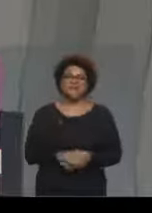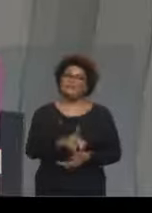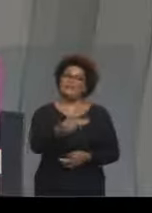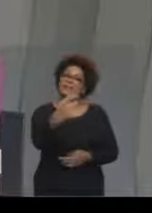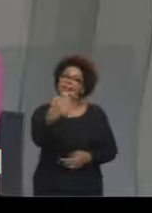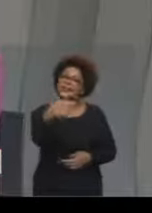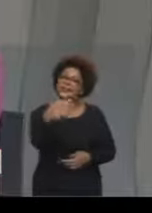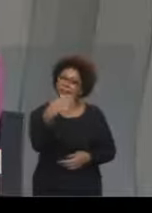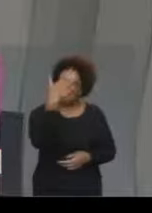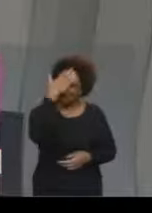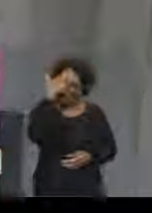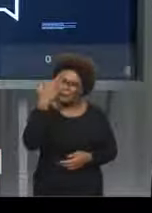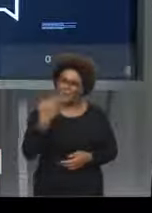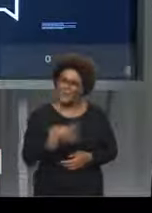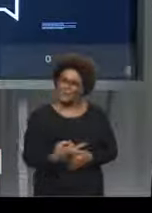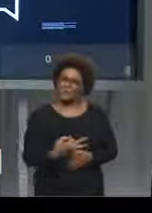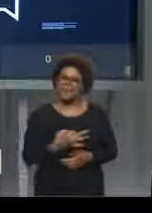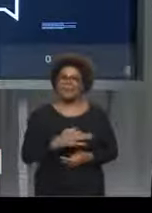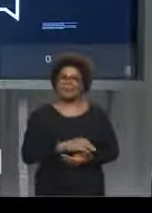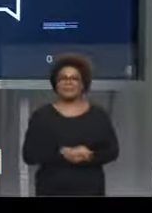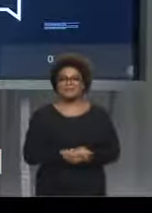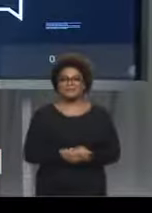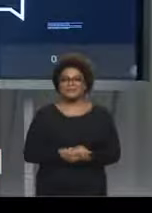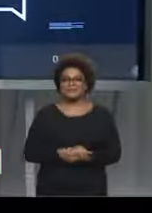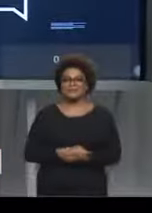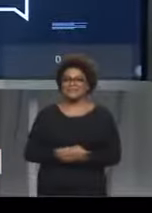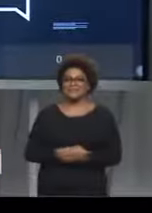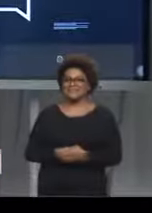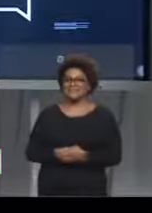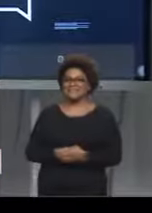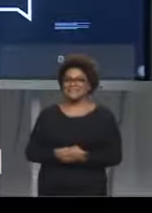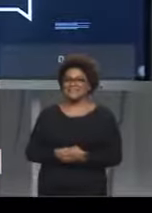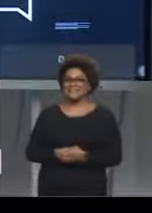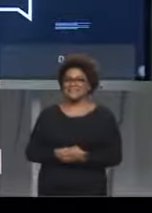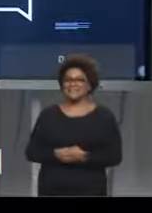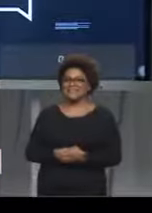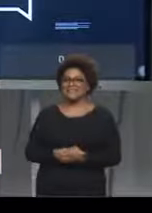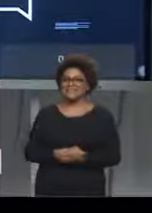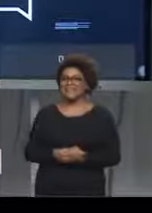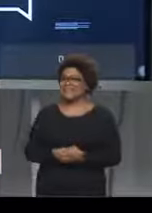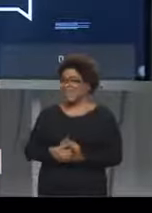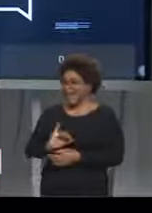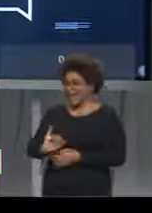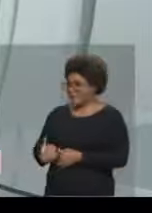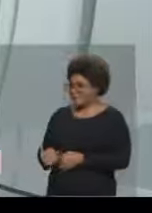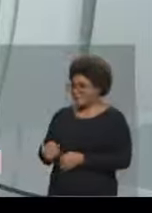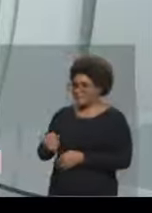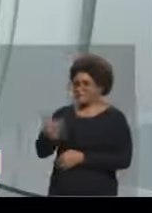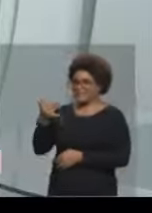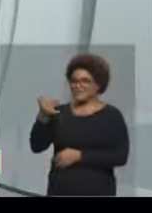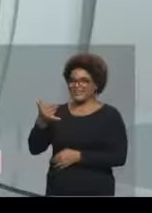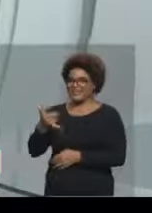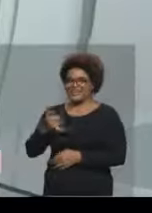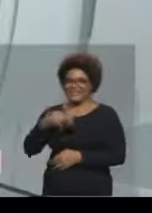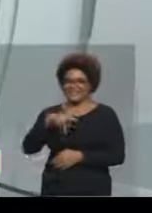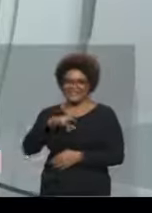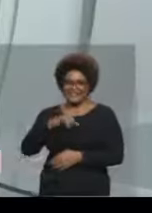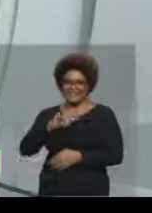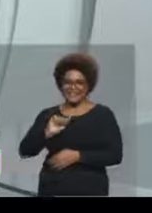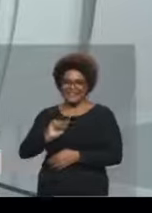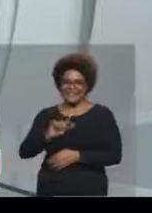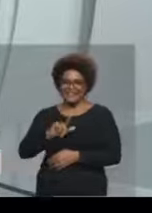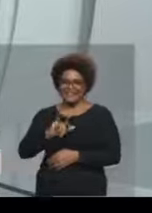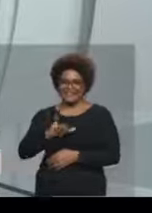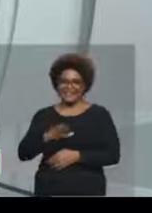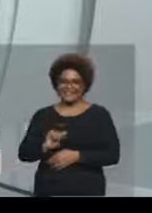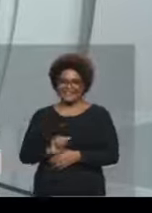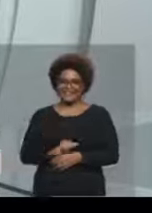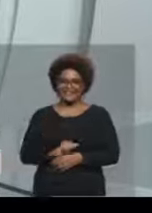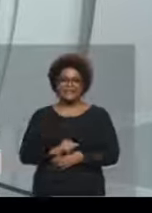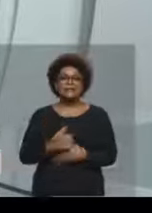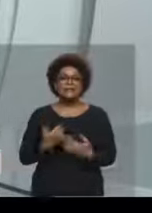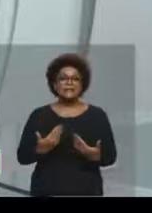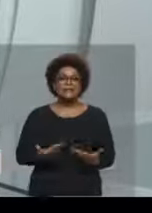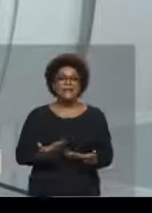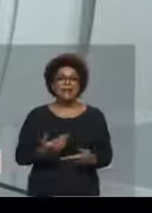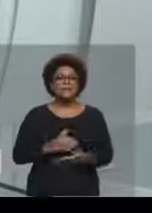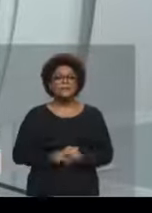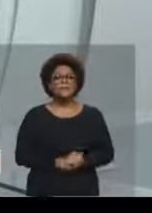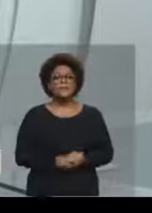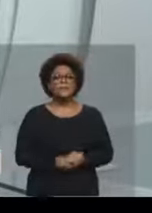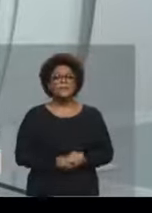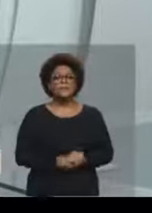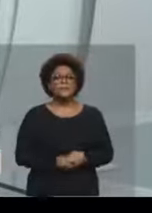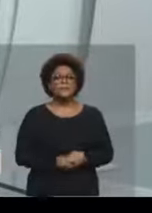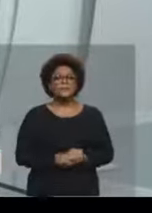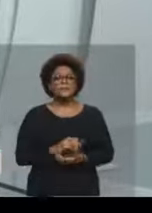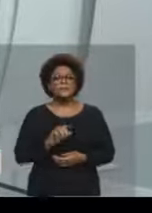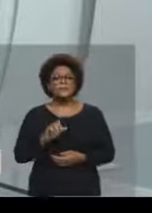interpretação de um texto. Vou pegar um gancho. Mais um gancho, né? É como o Rose estava falando, a resenha, por exemplo, vai trabalhar com a